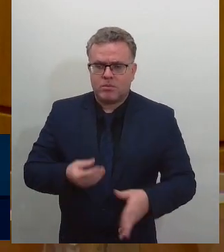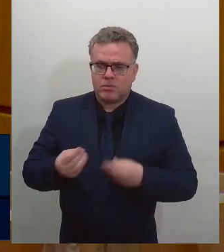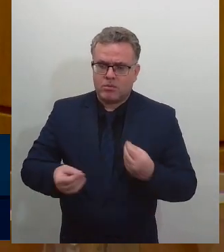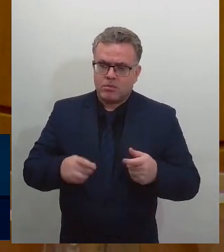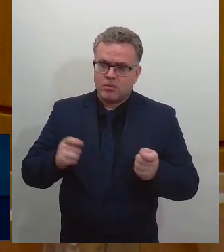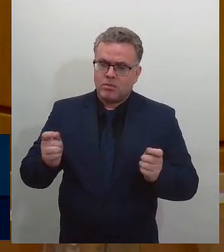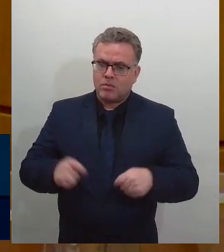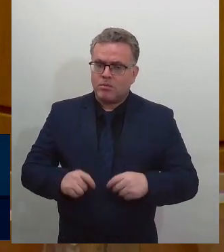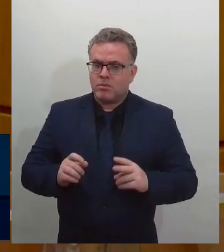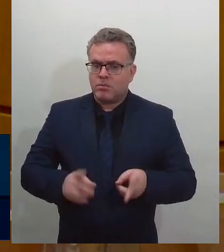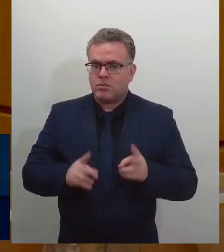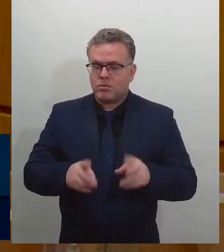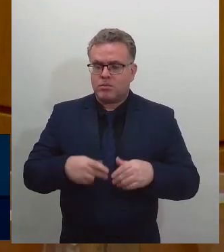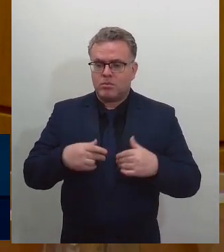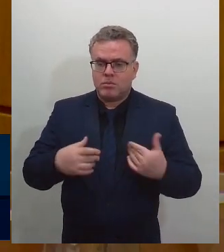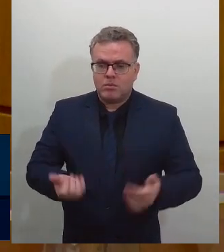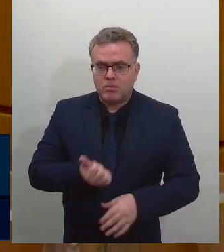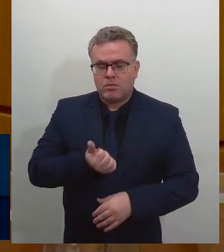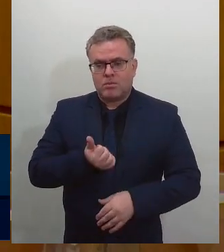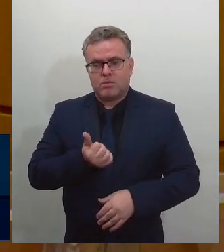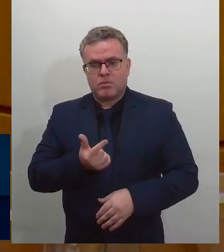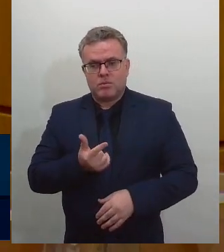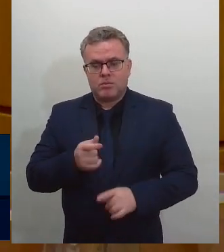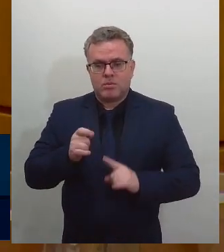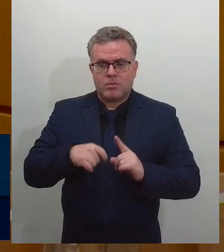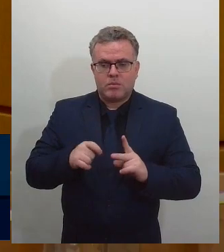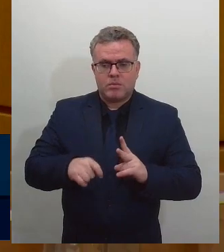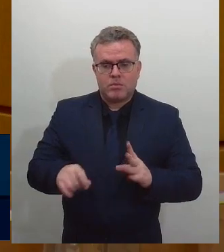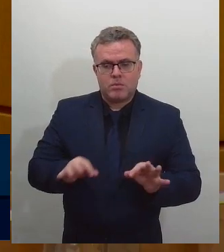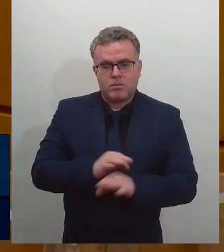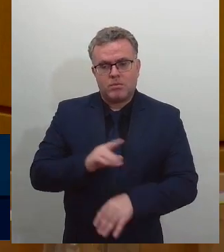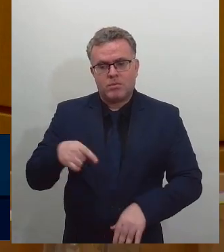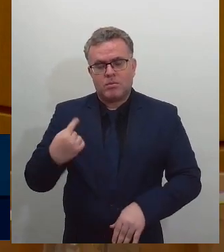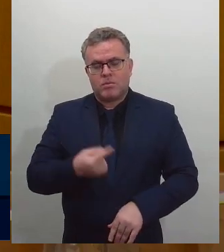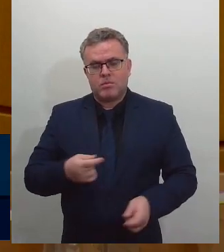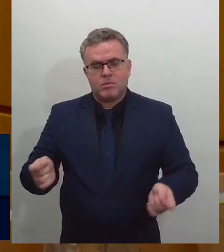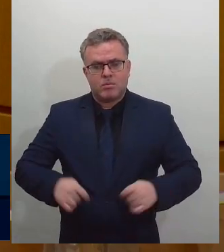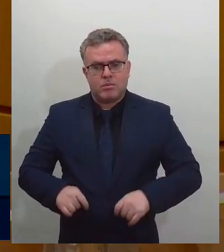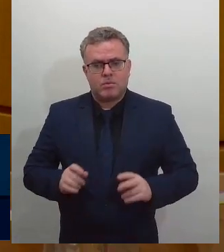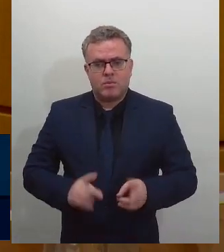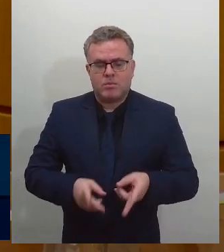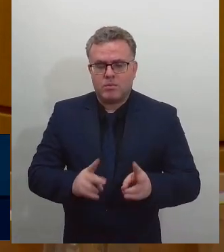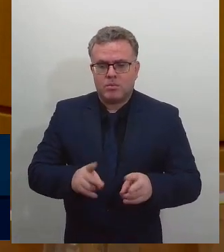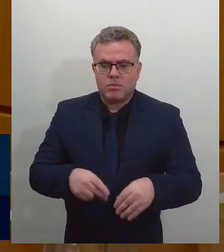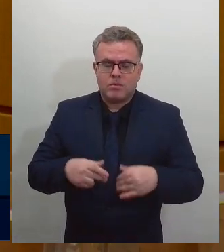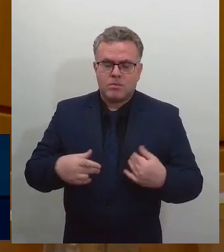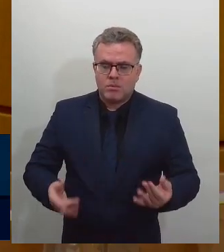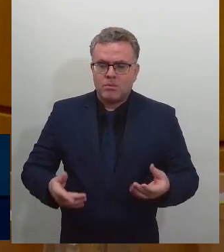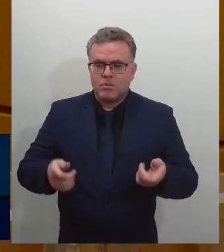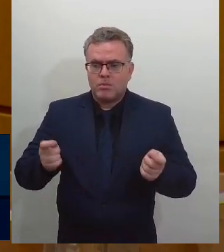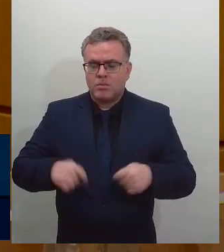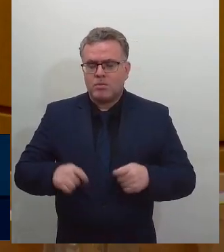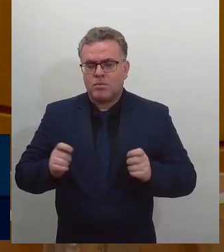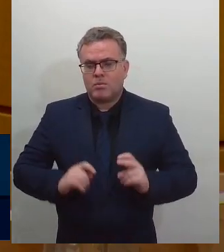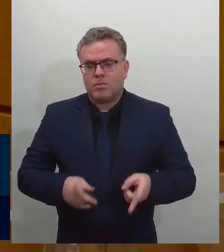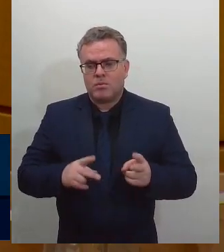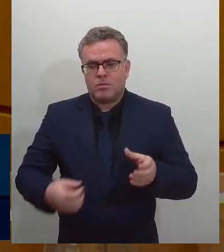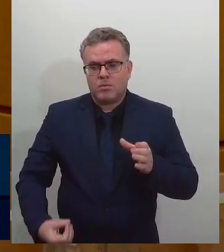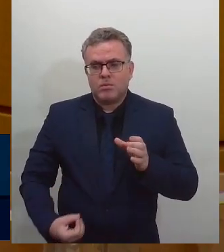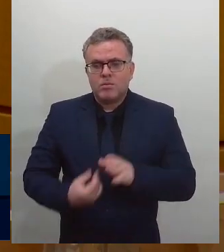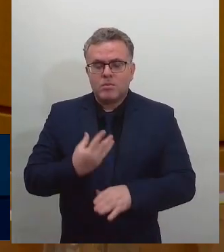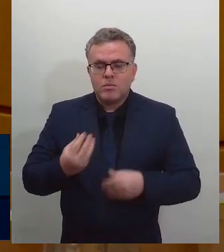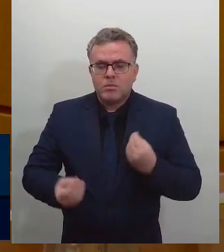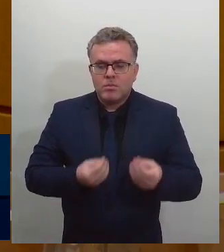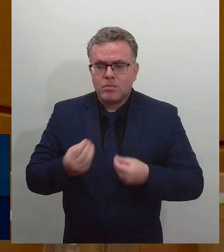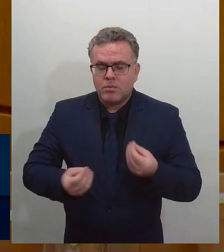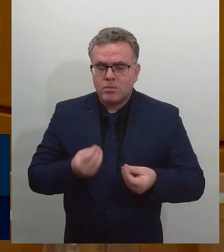meses, 6, 8, 10, 12 meses, nós possamos estar com todas essas instalações reinauguradas, e aí a água chegando em abundância.